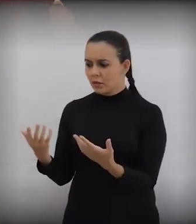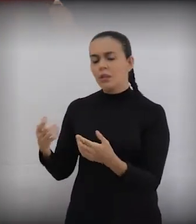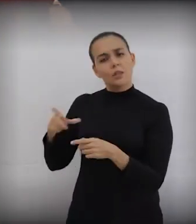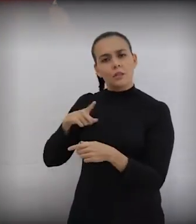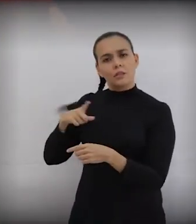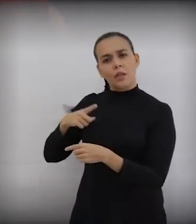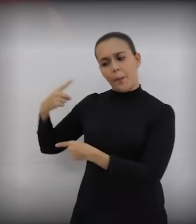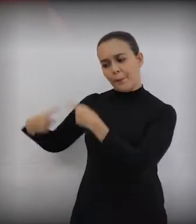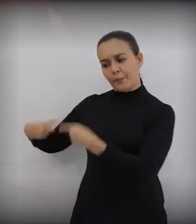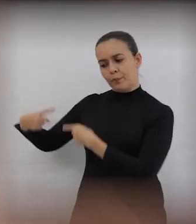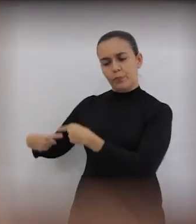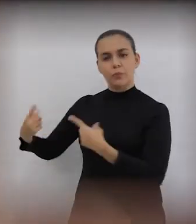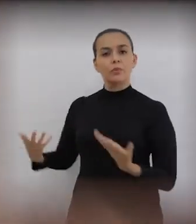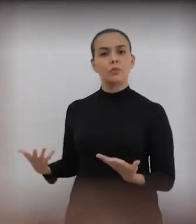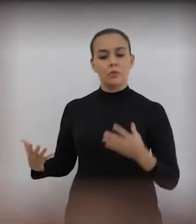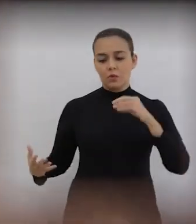político.